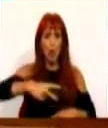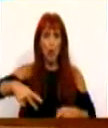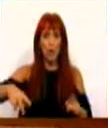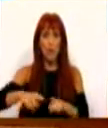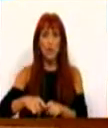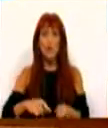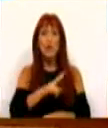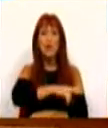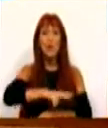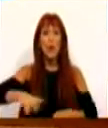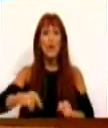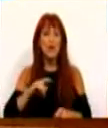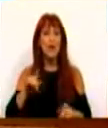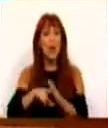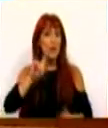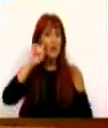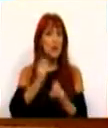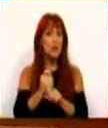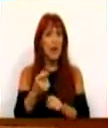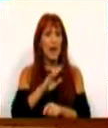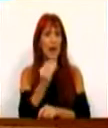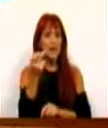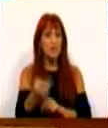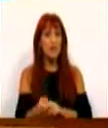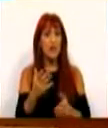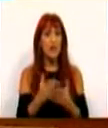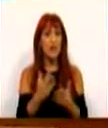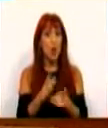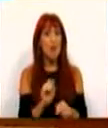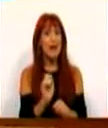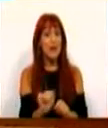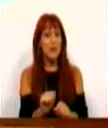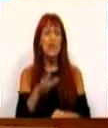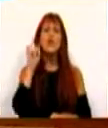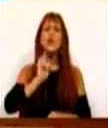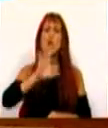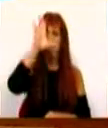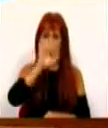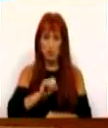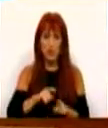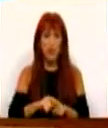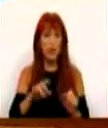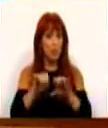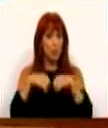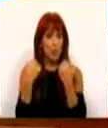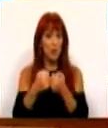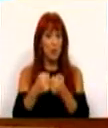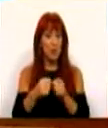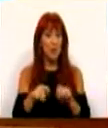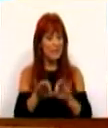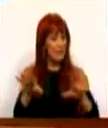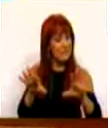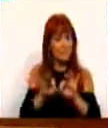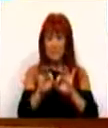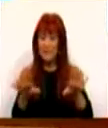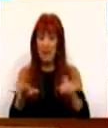legislação muito exigente sobre a permanência de crianças nos infantários. Senhora Ministra, uma sociedade paritária é uma